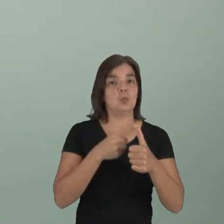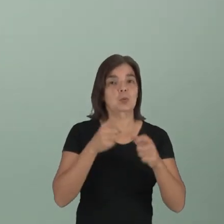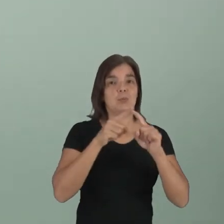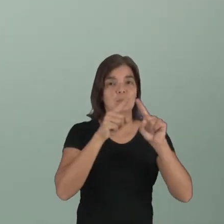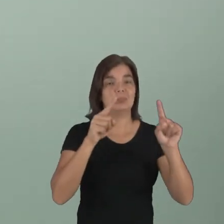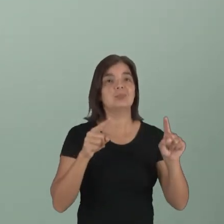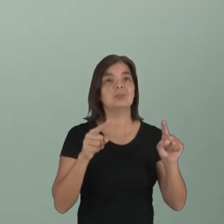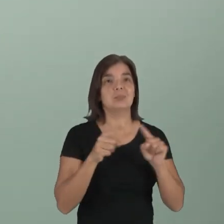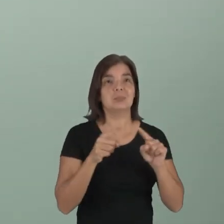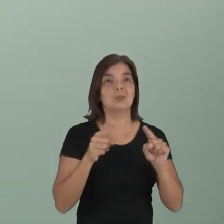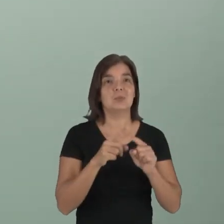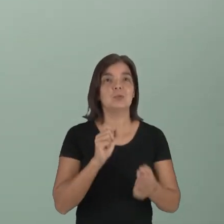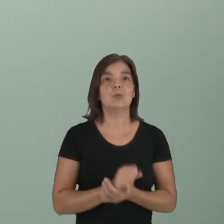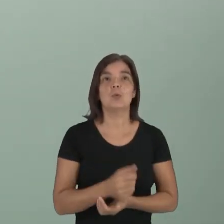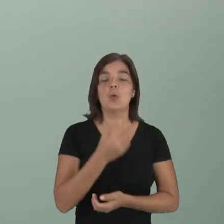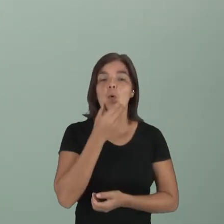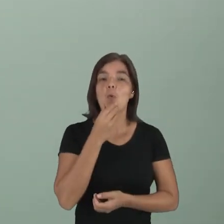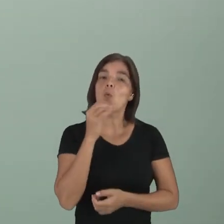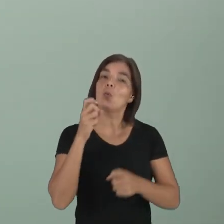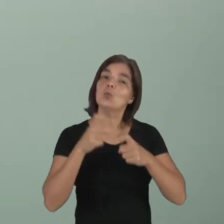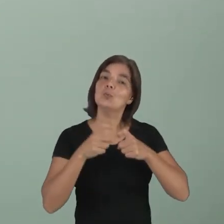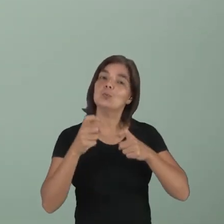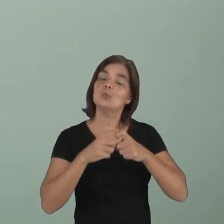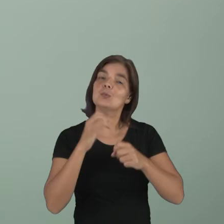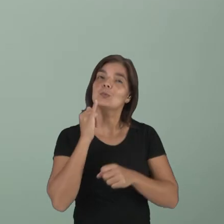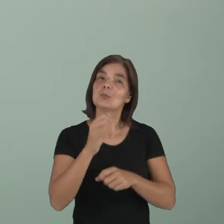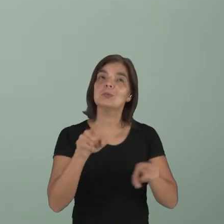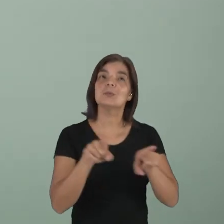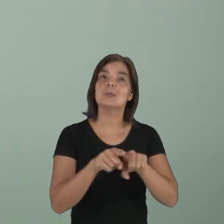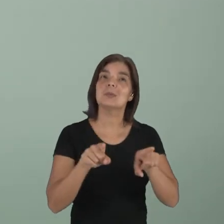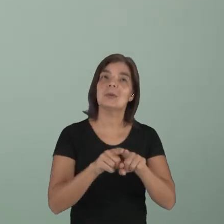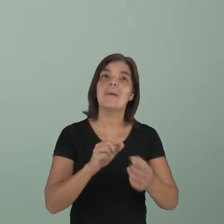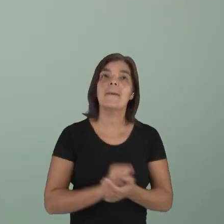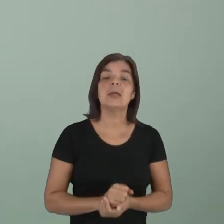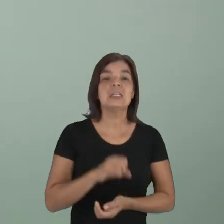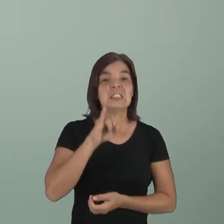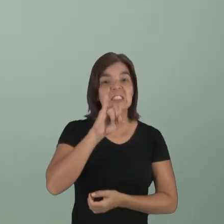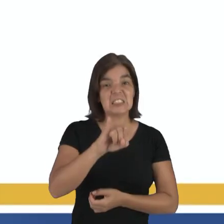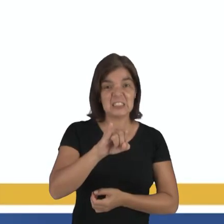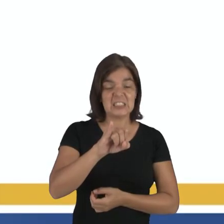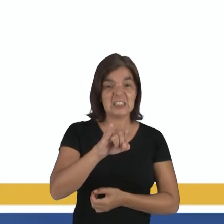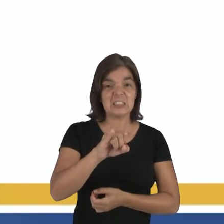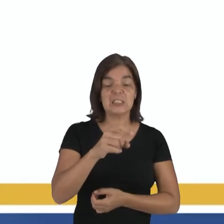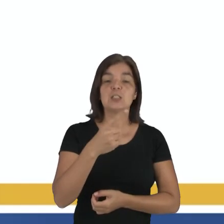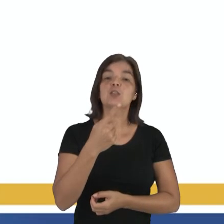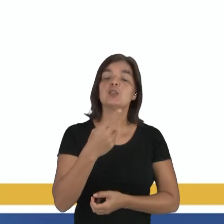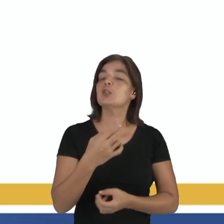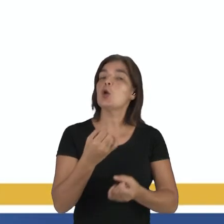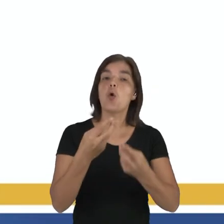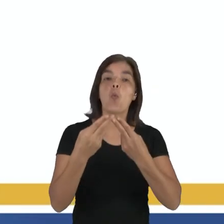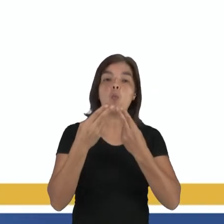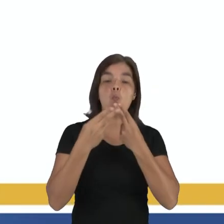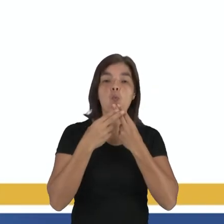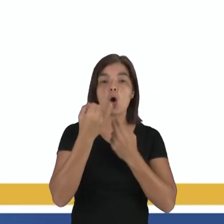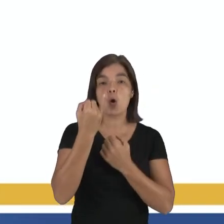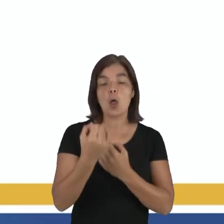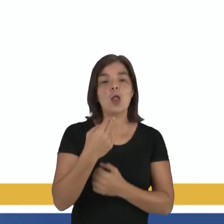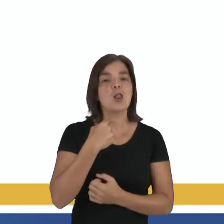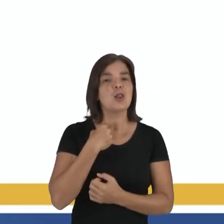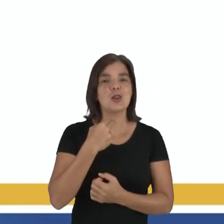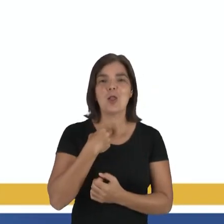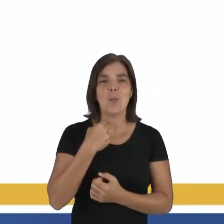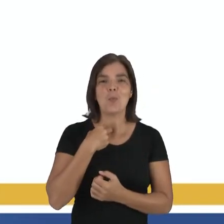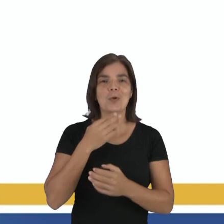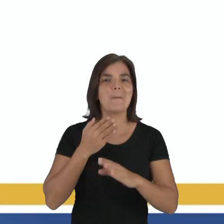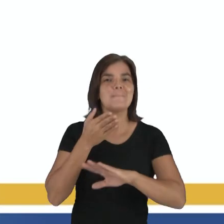primeiro quadrinho, quando o doutor ele diz que se não fizer uma dieta logo, não poderá passar